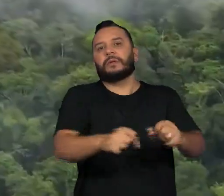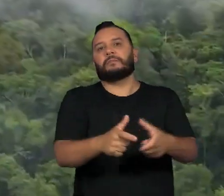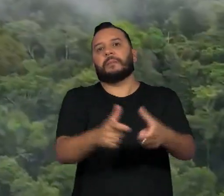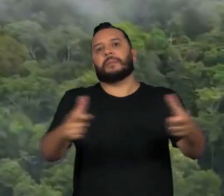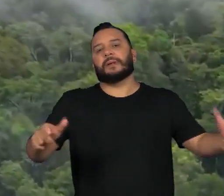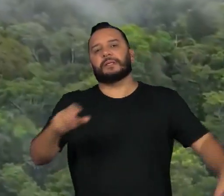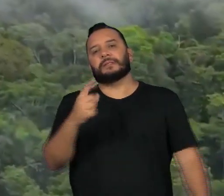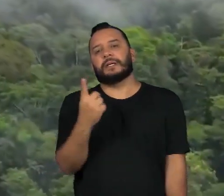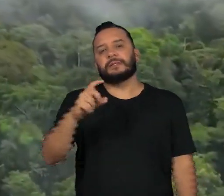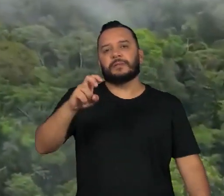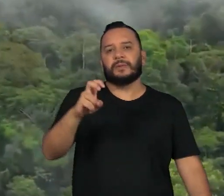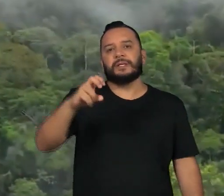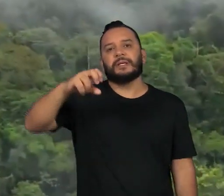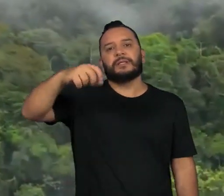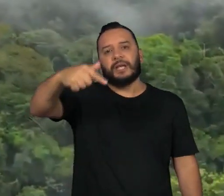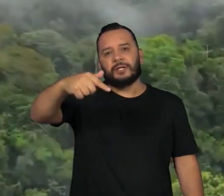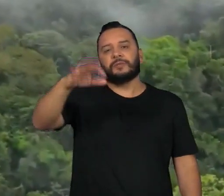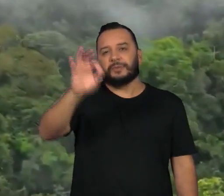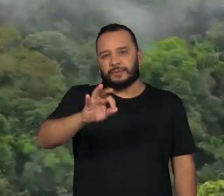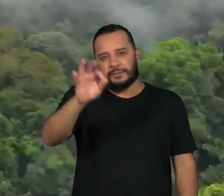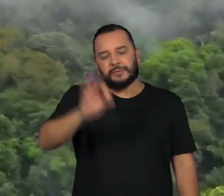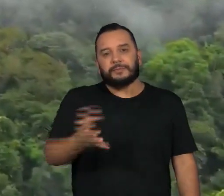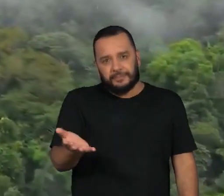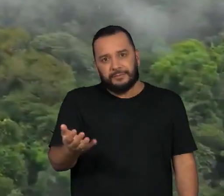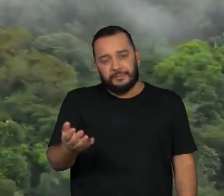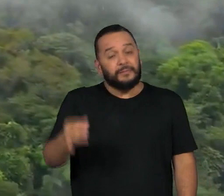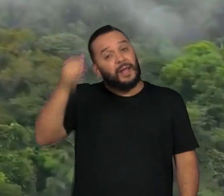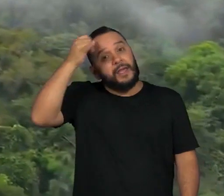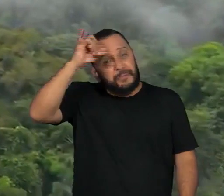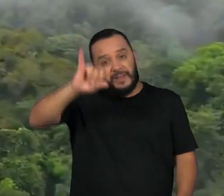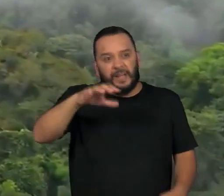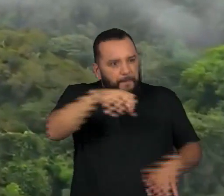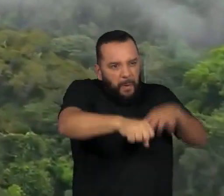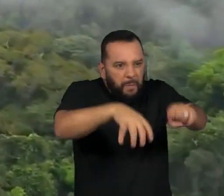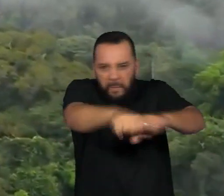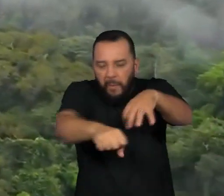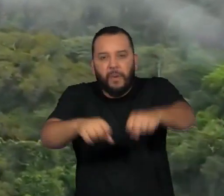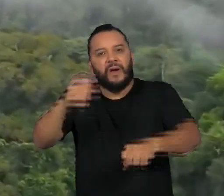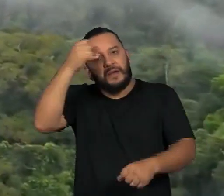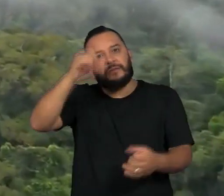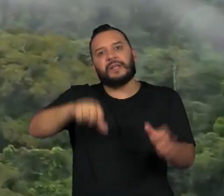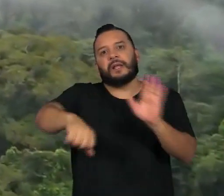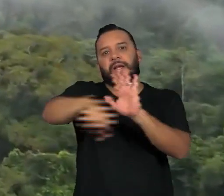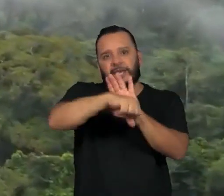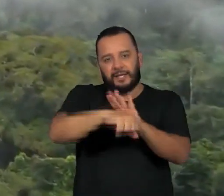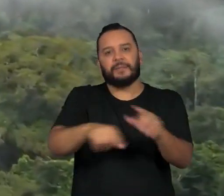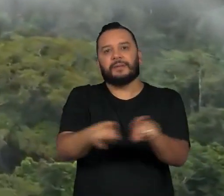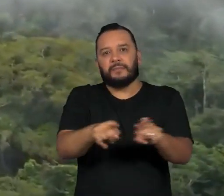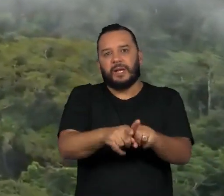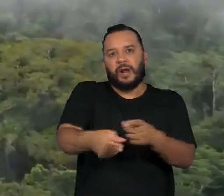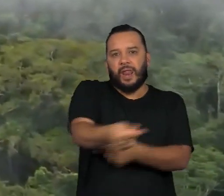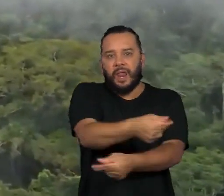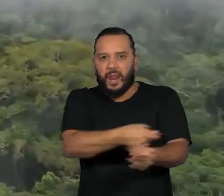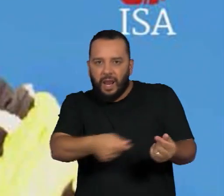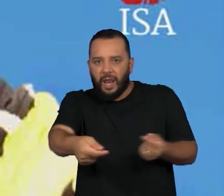157%. As medidas impedem o financiamento dos atos criminosos e restringem o comércio ilegal.